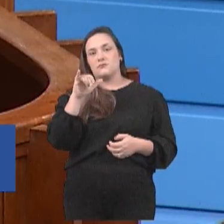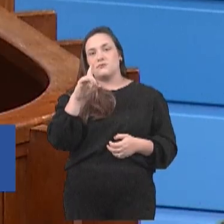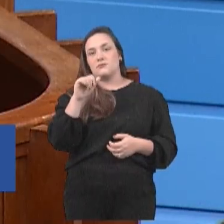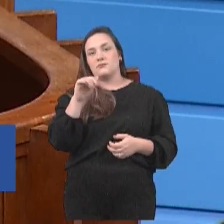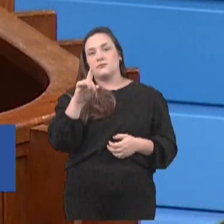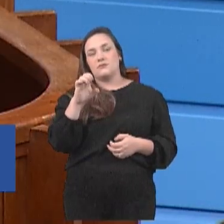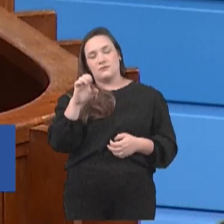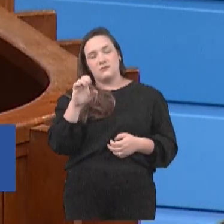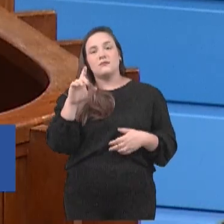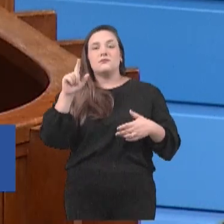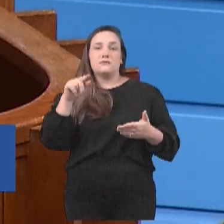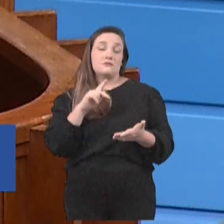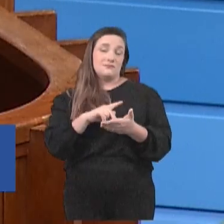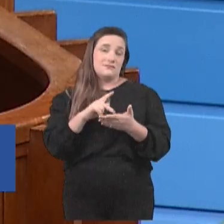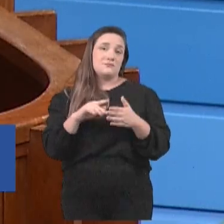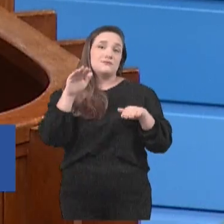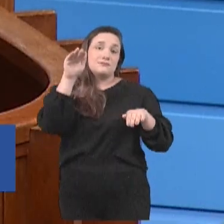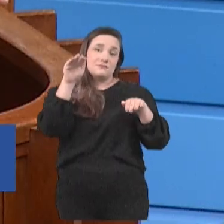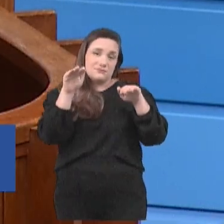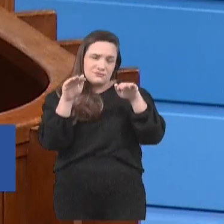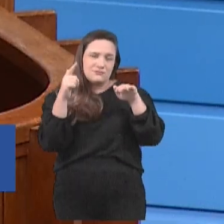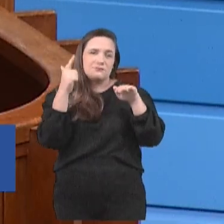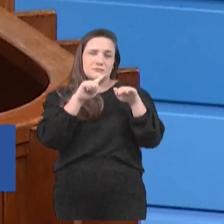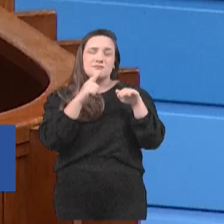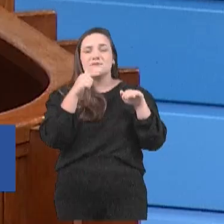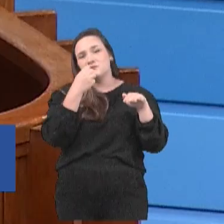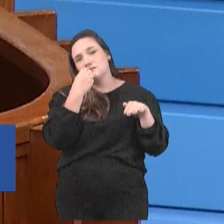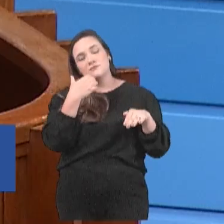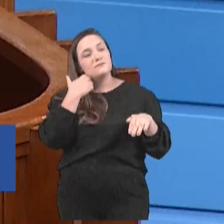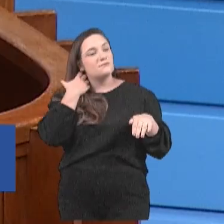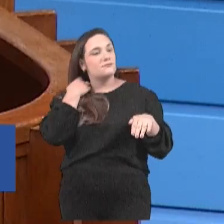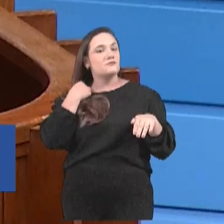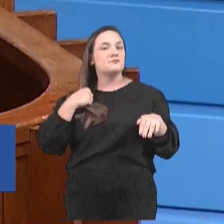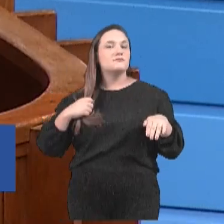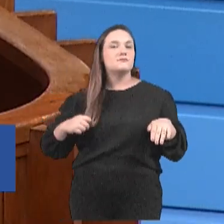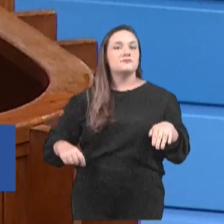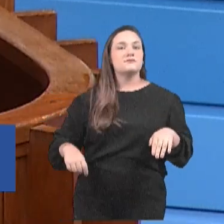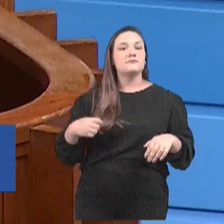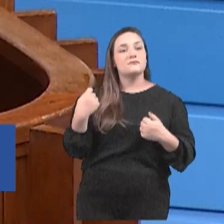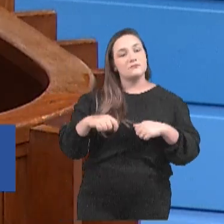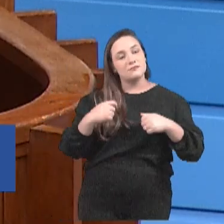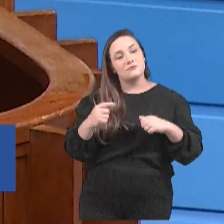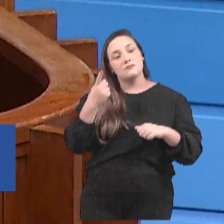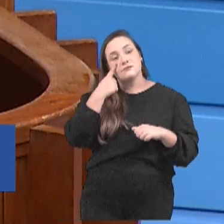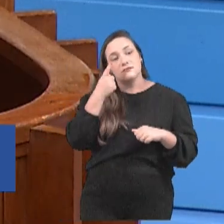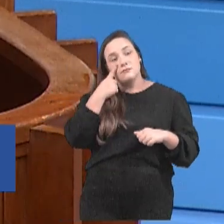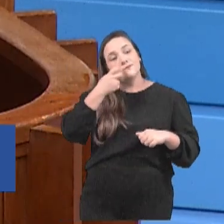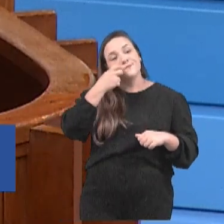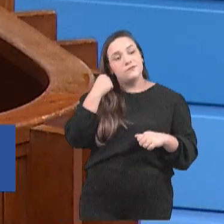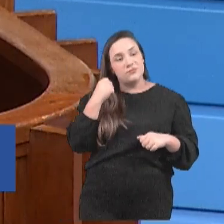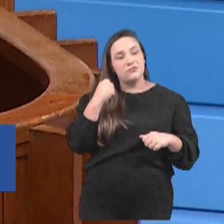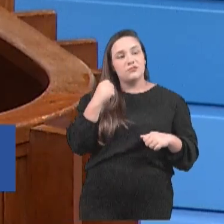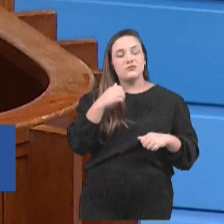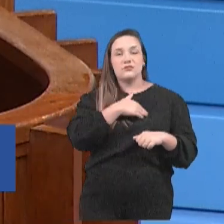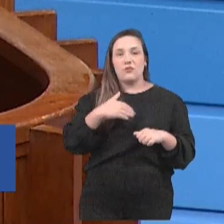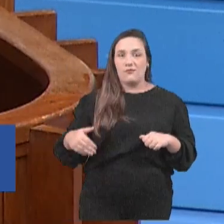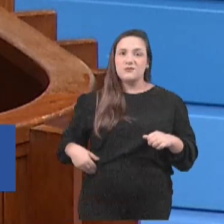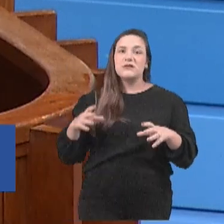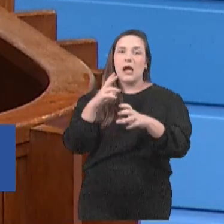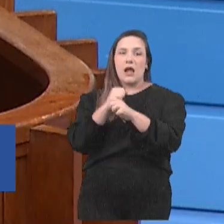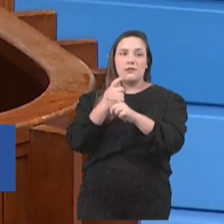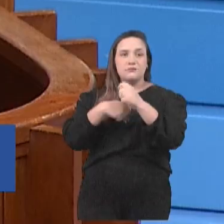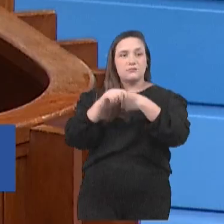mais essa distância, né? Então, lógico, tem que verificar a questão de fluxo de caixa do governo, mas eu acho que é